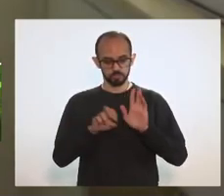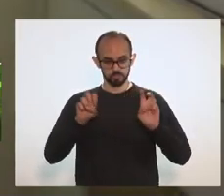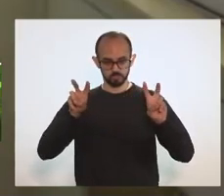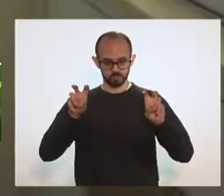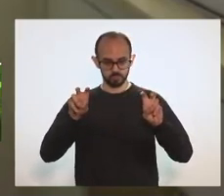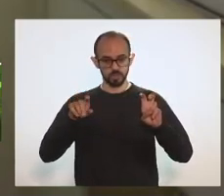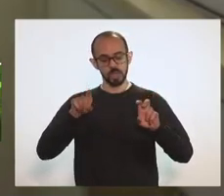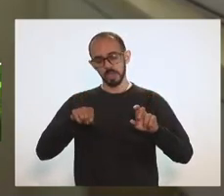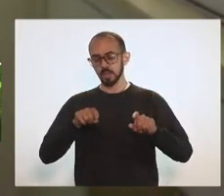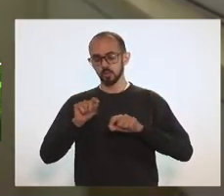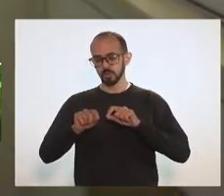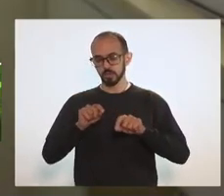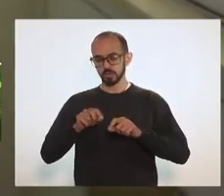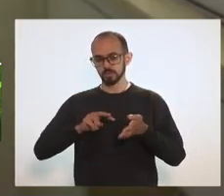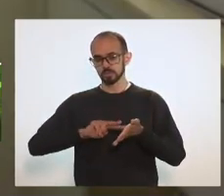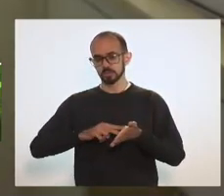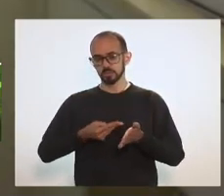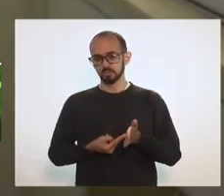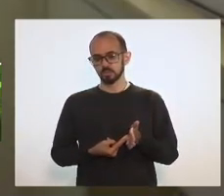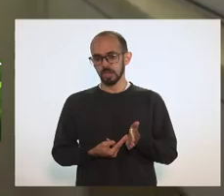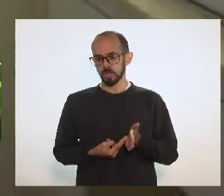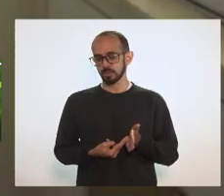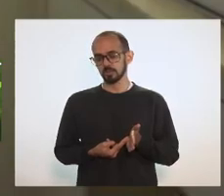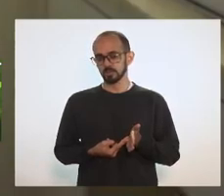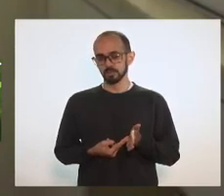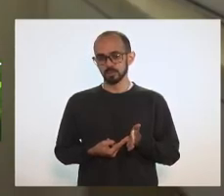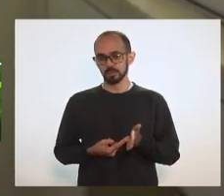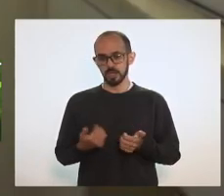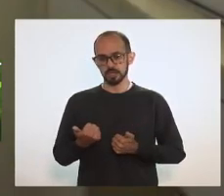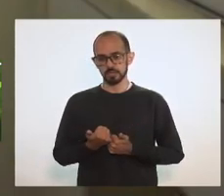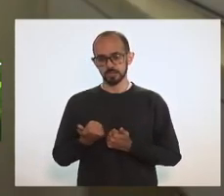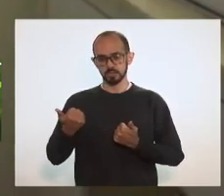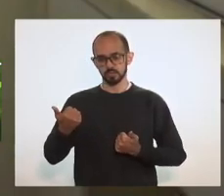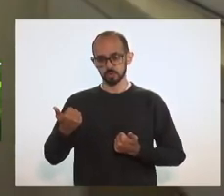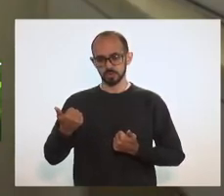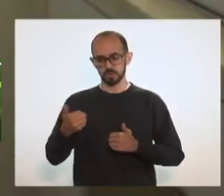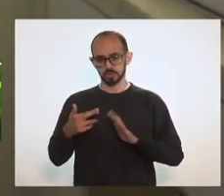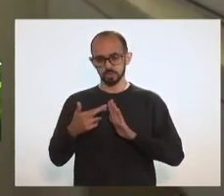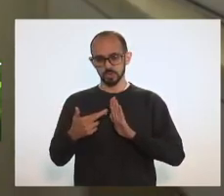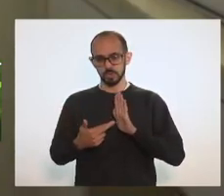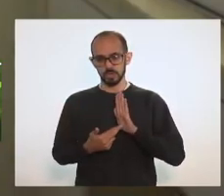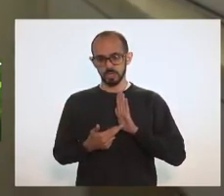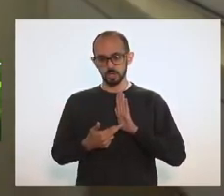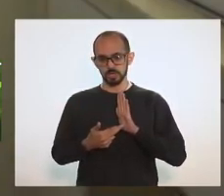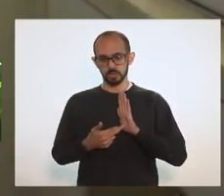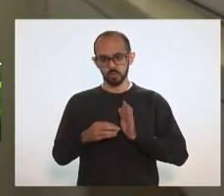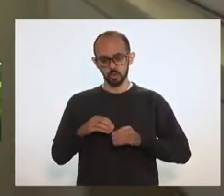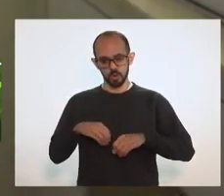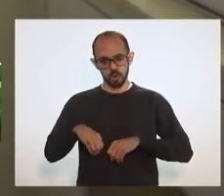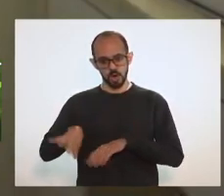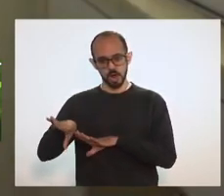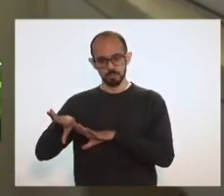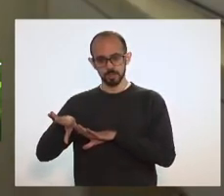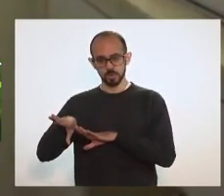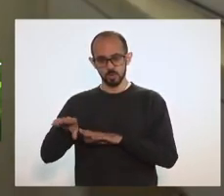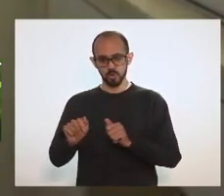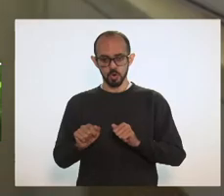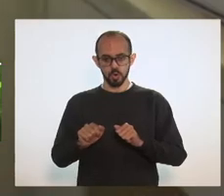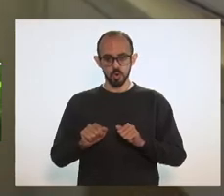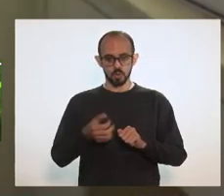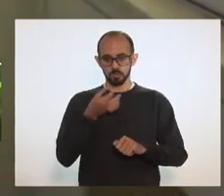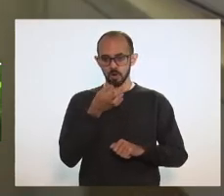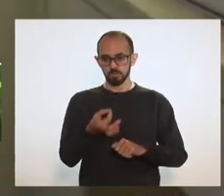2 sessões, 3 sessões no máximo, enfim. A critério aí da presidência submetendo o plenário. Quando o relator retira de